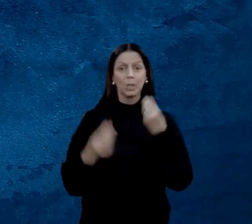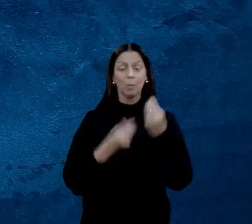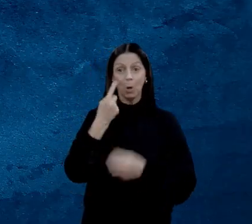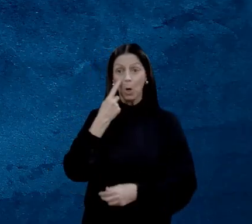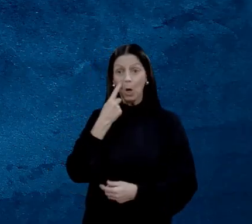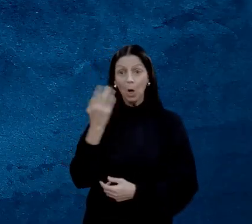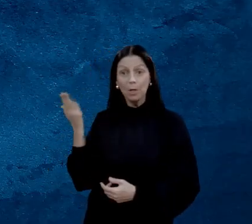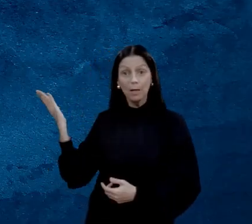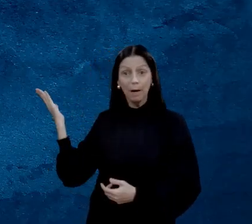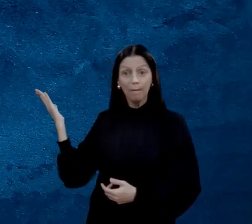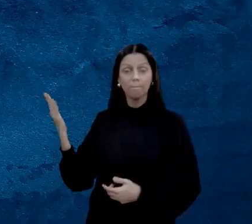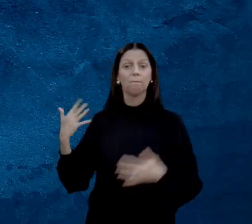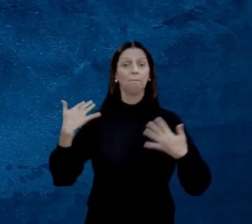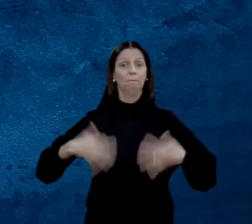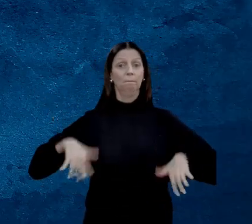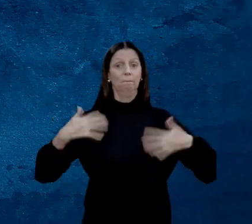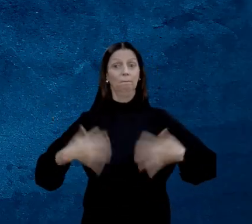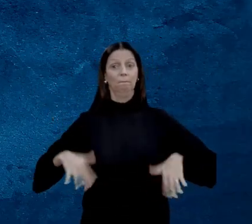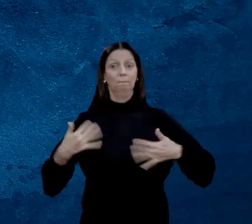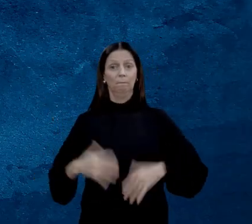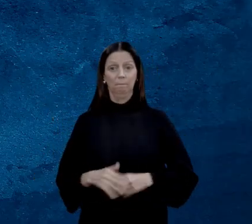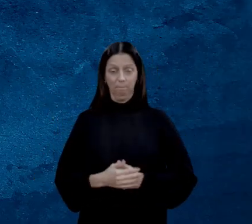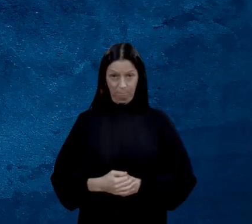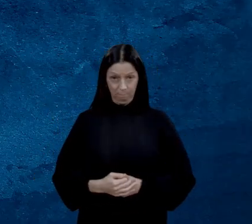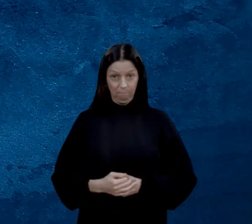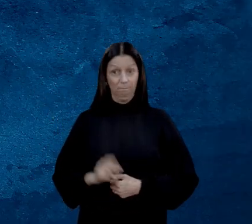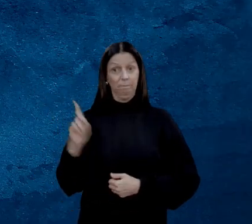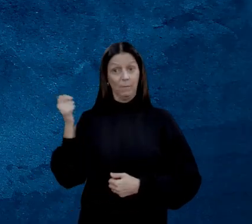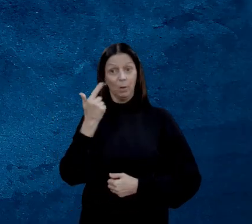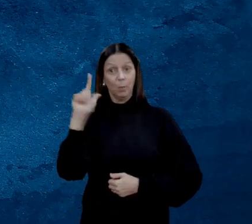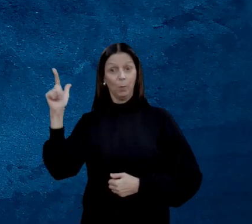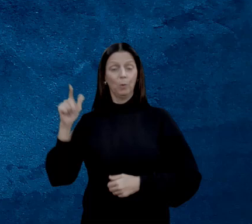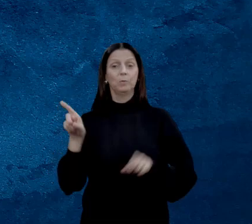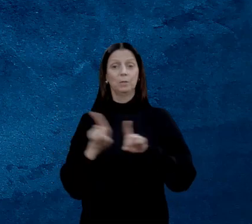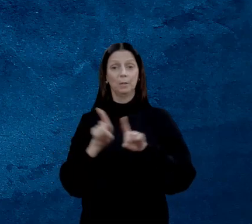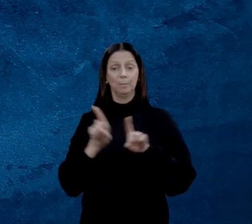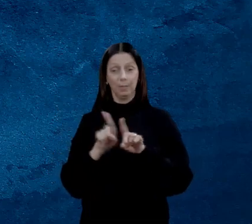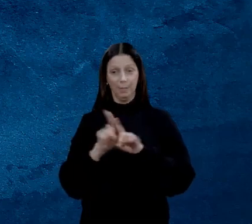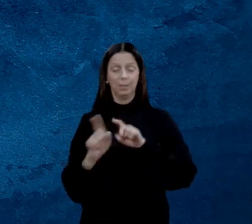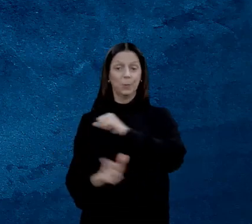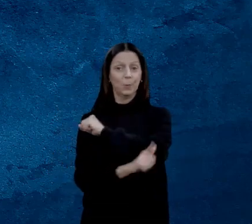só. Intendente do Garcia, Juliane Junks, olha aí.